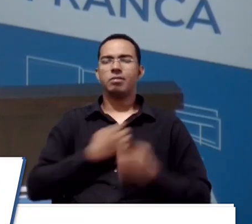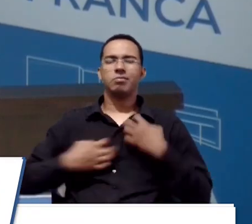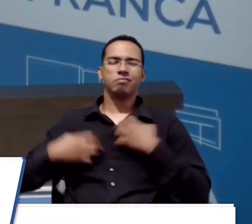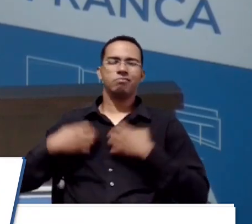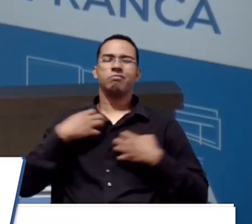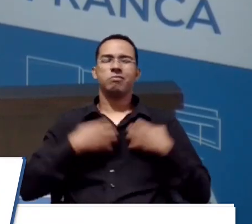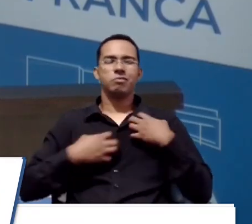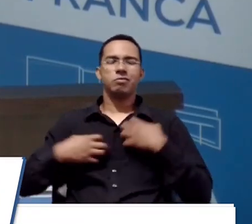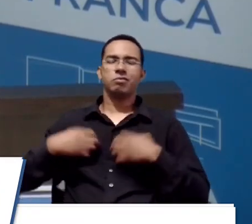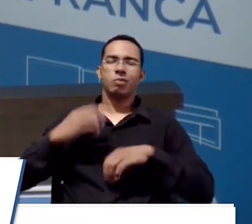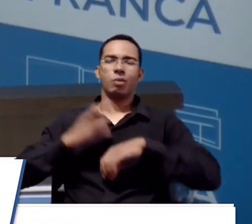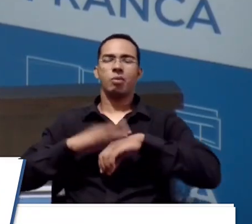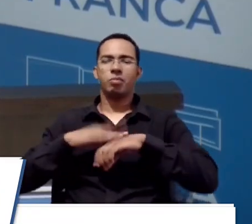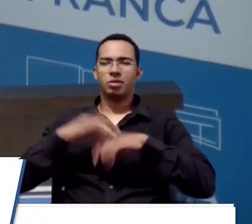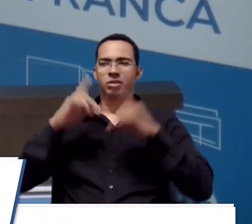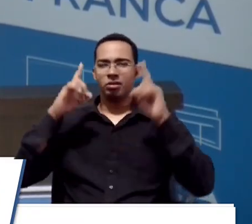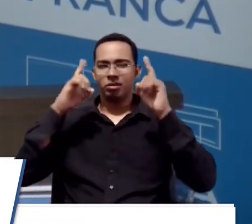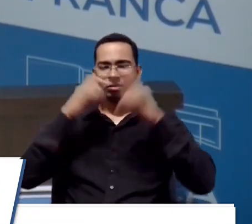aflições.